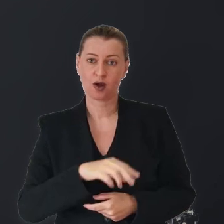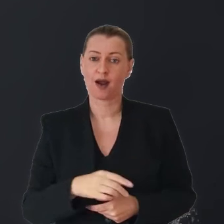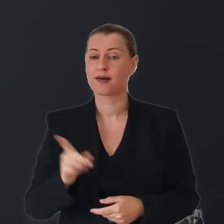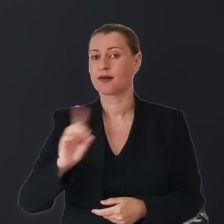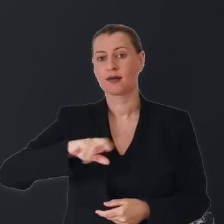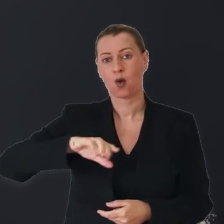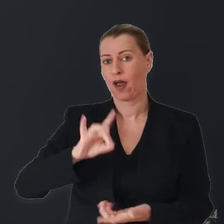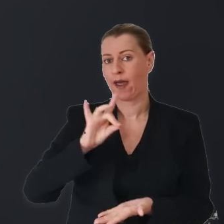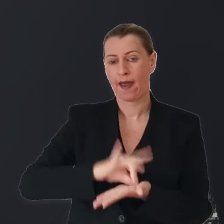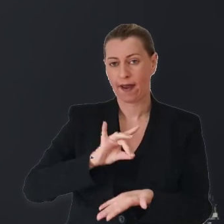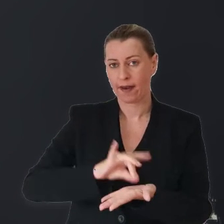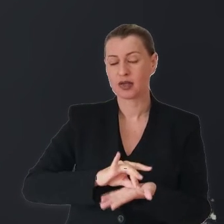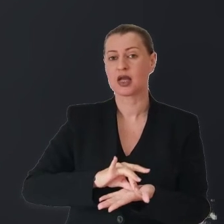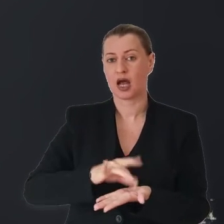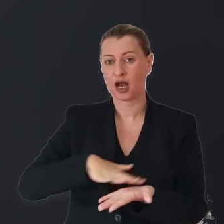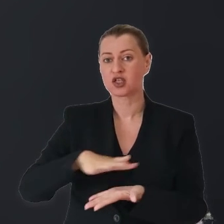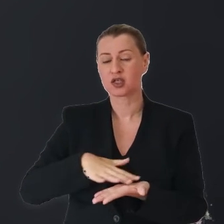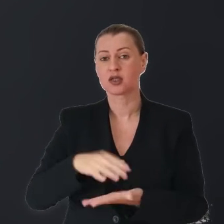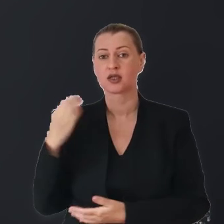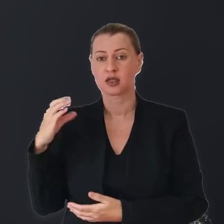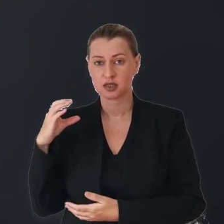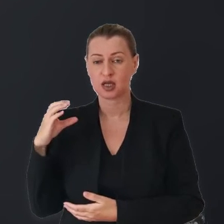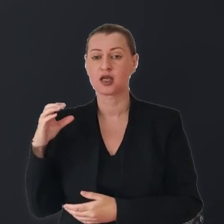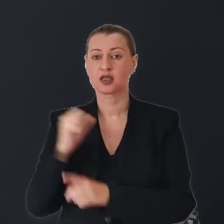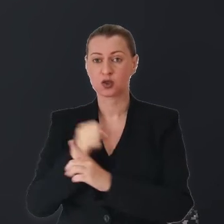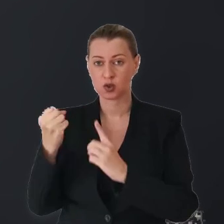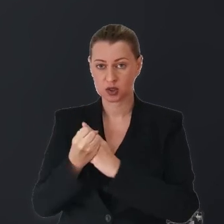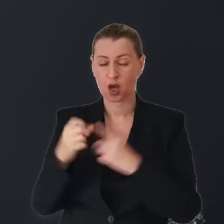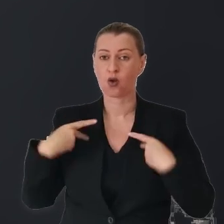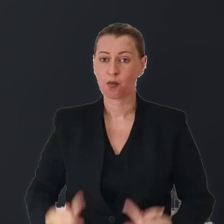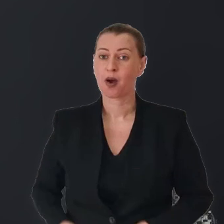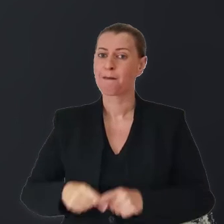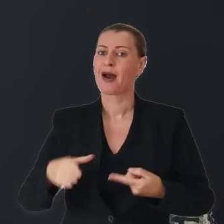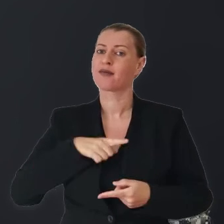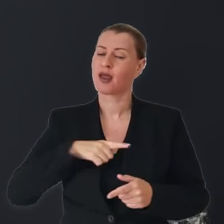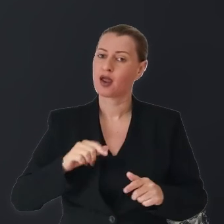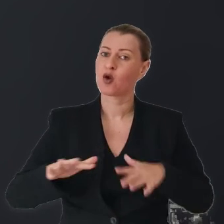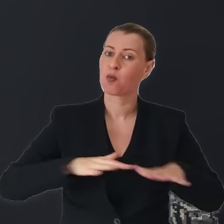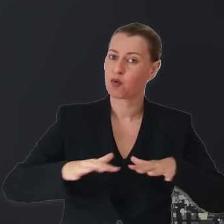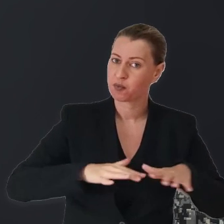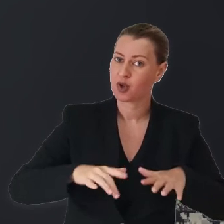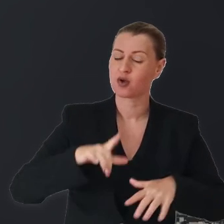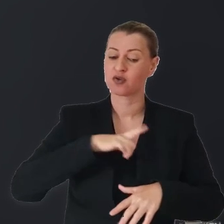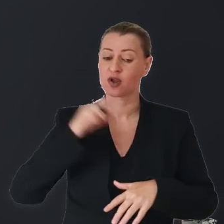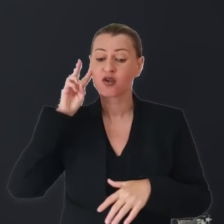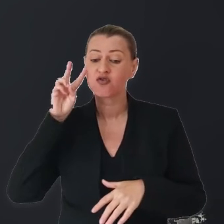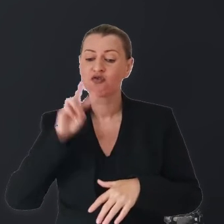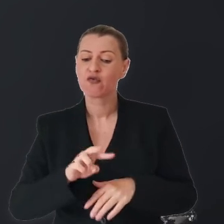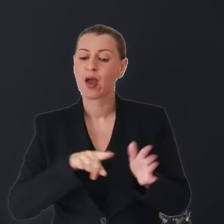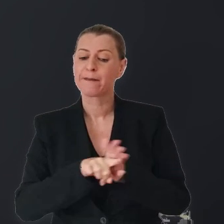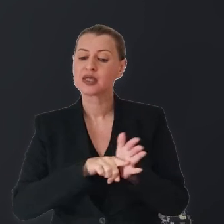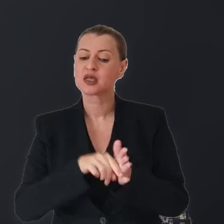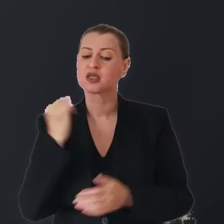ciências sociais humanas, posso estar equivocada, mas, né, pelo que eu sei, mas existe todo esse movimento de se passar, de verificar